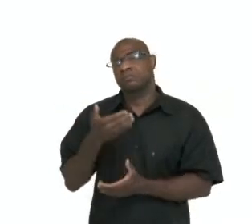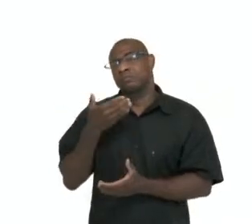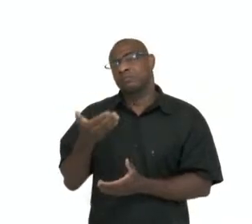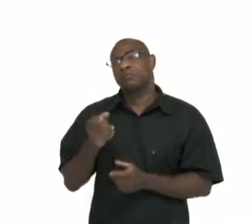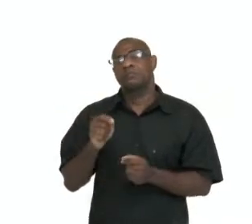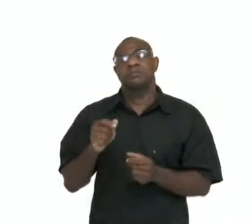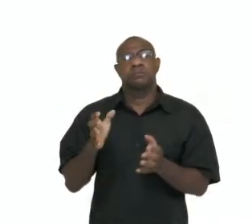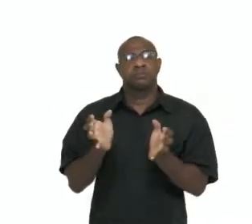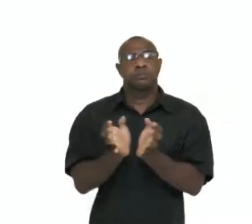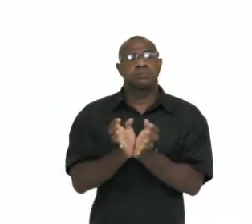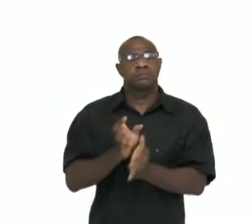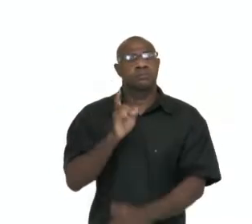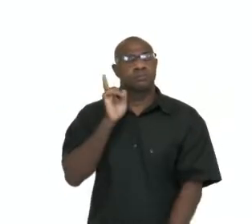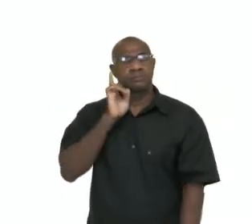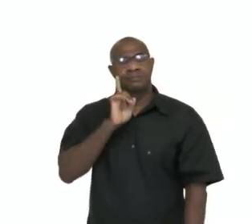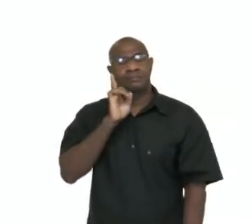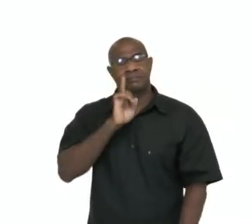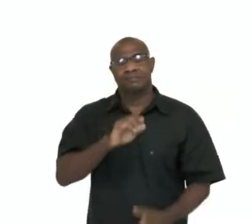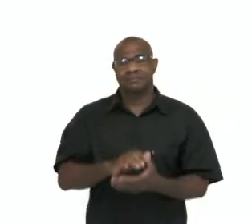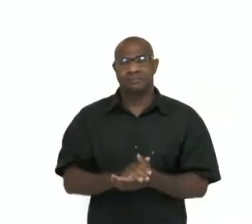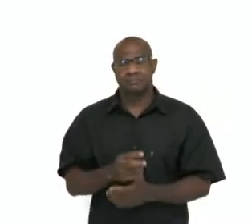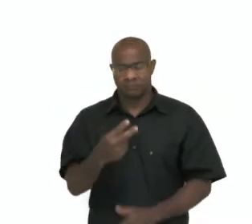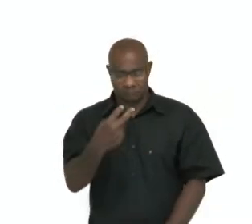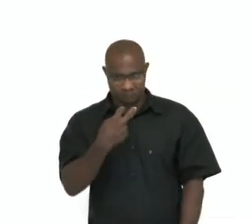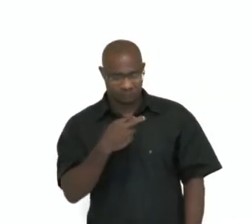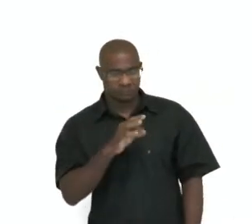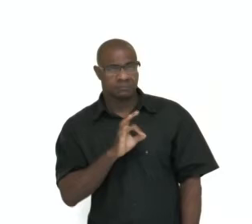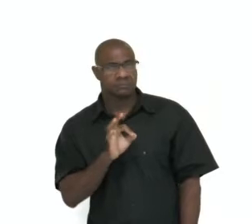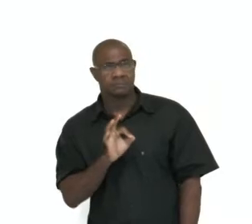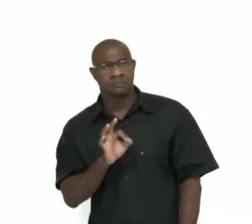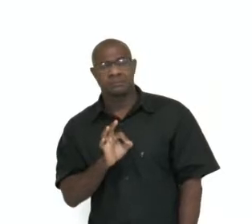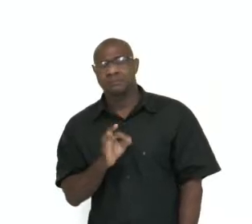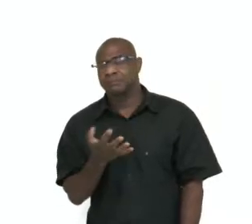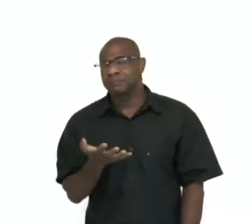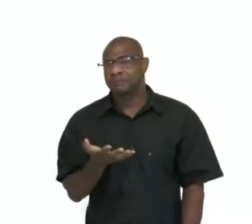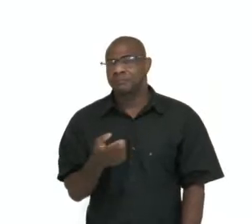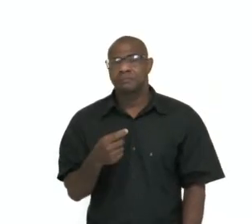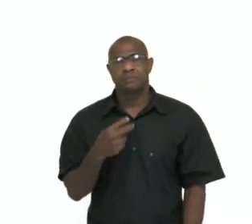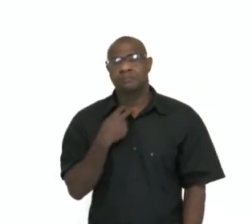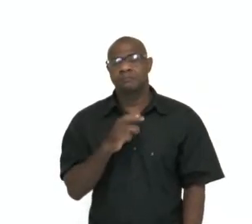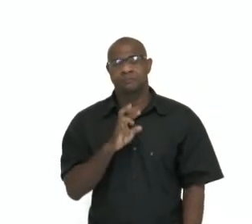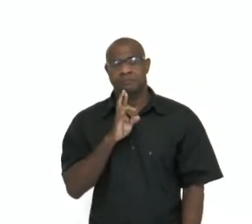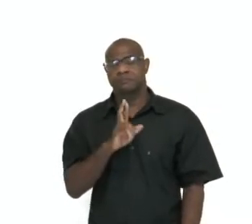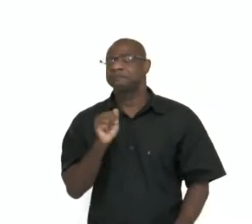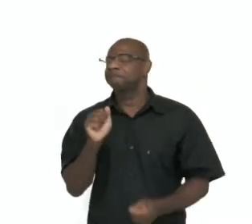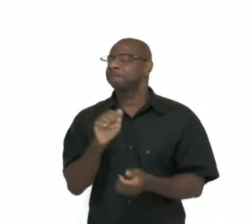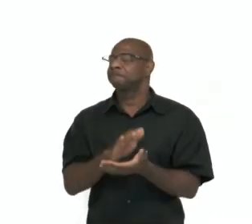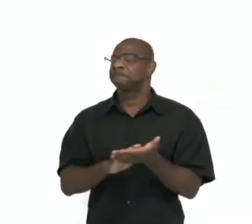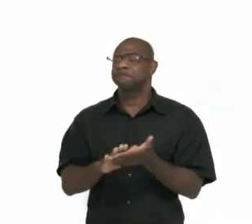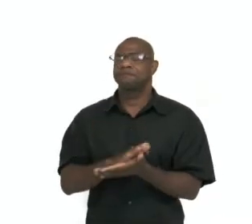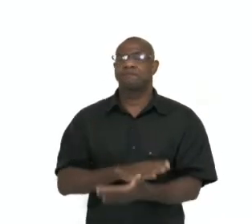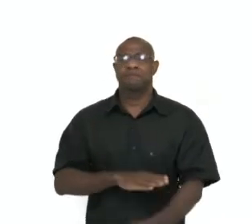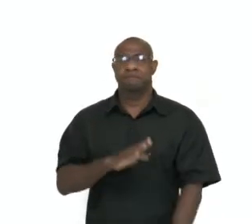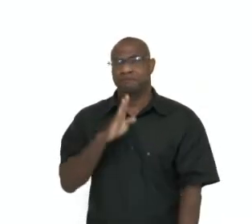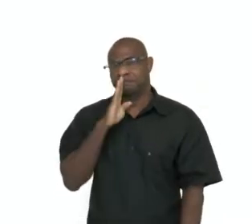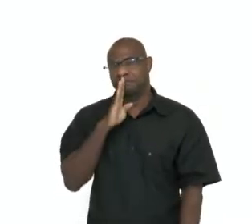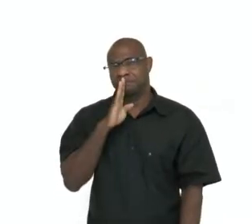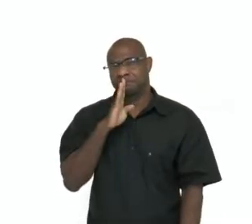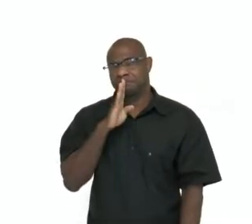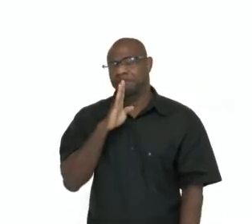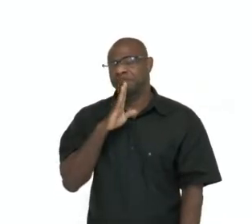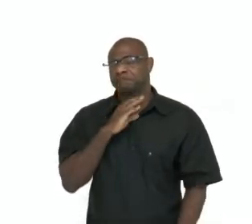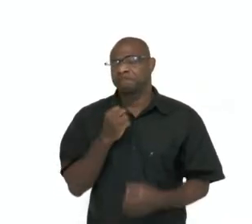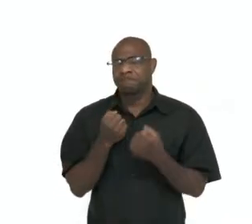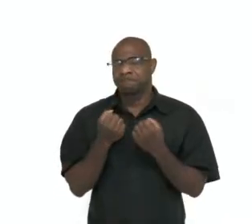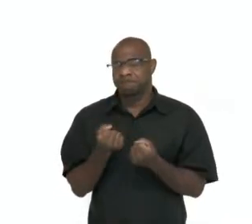americanos. Não me julgue mal. Não teria podido responder a nada. O silêncio foi um peso que